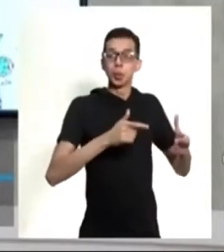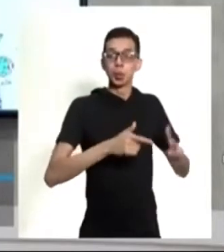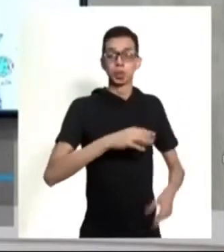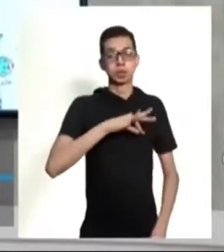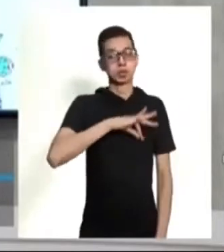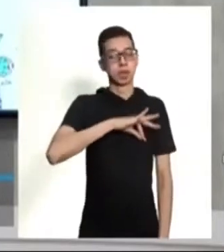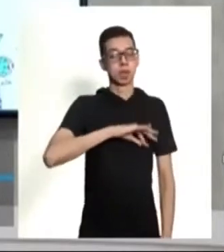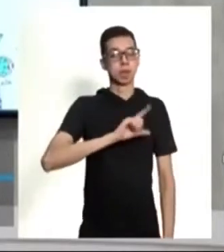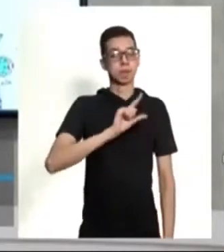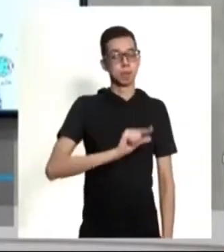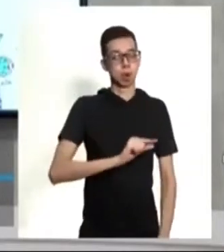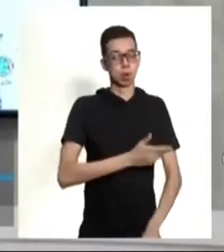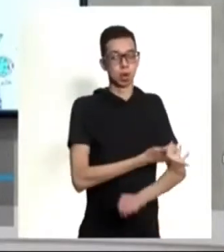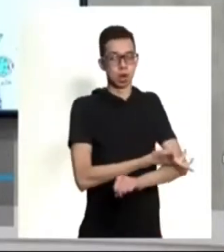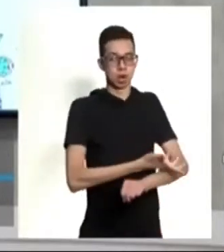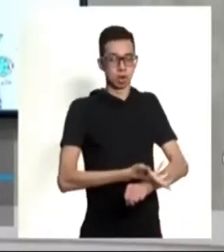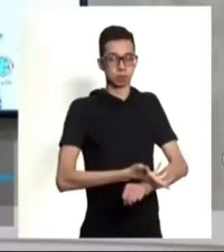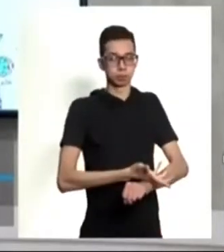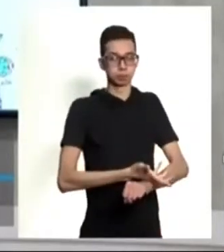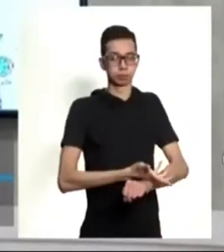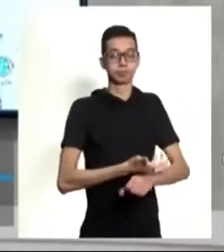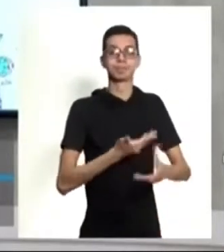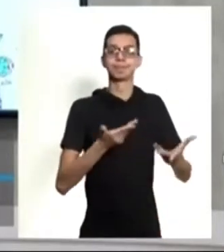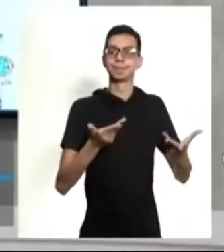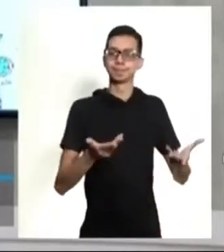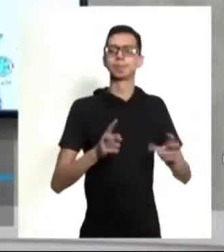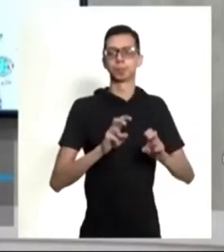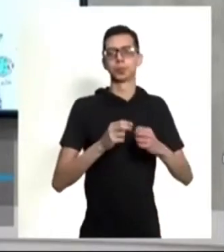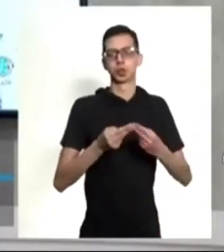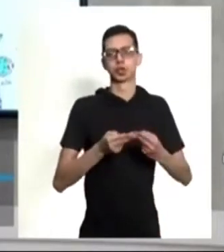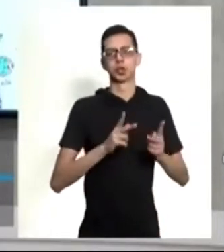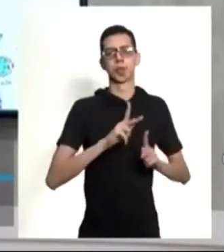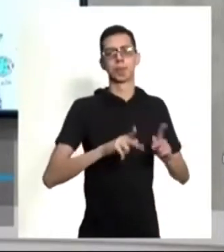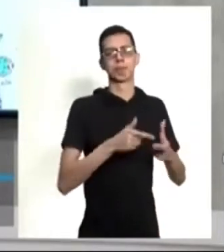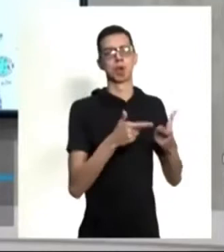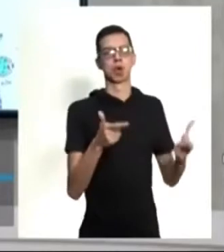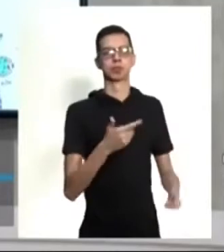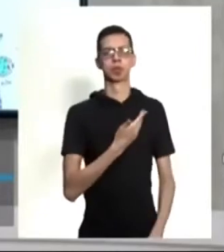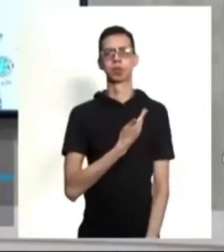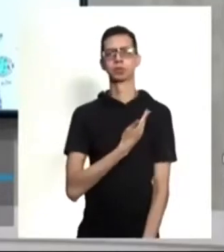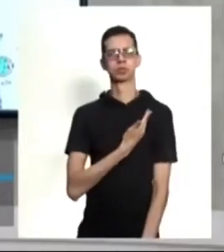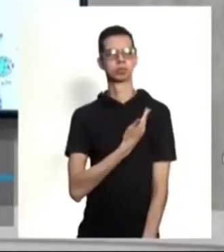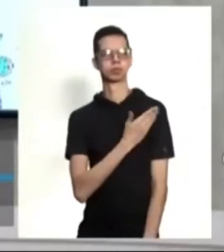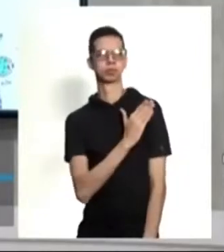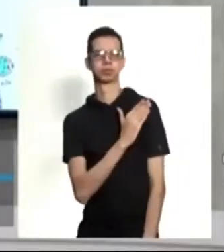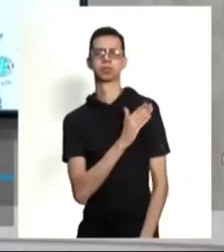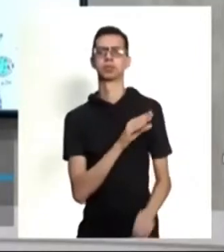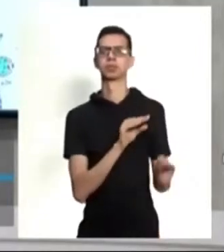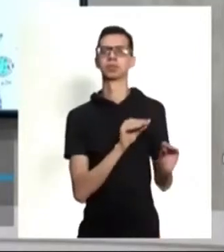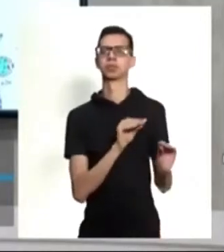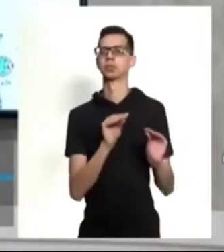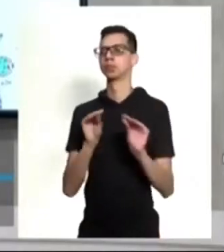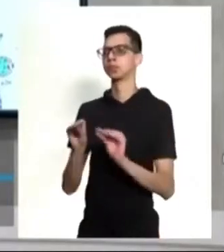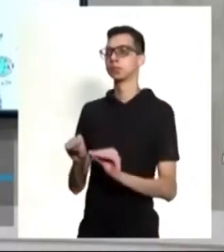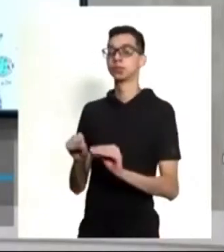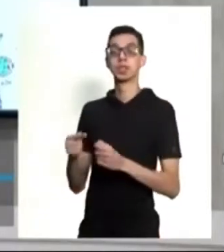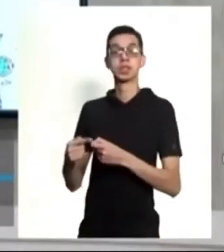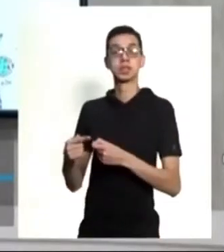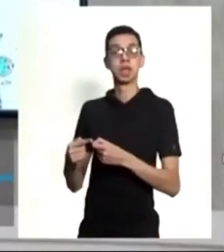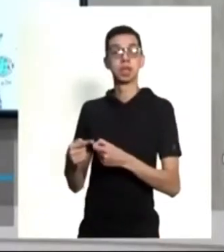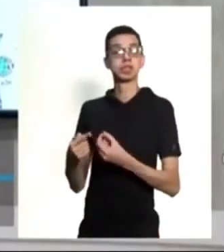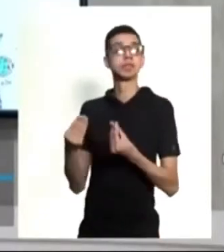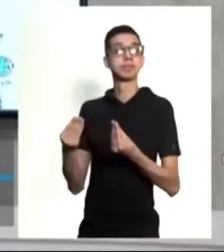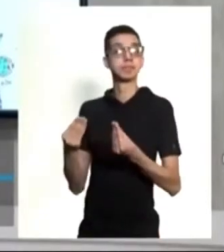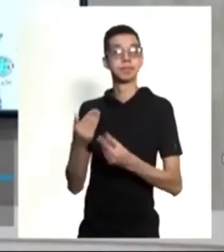se constituíram em um dos fatores repulsivos. A população sai do campo e vai para a cidade em busca do quê?